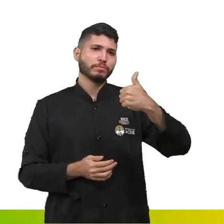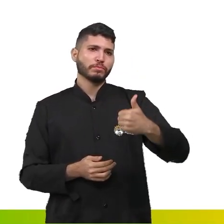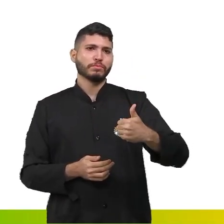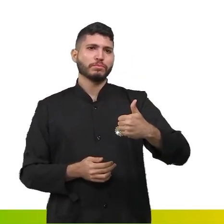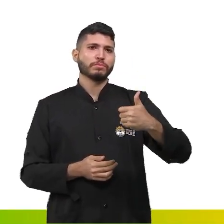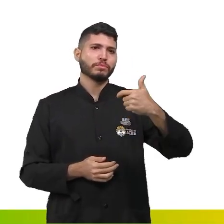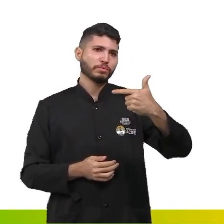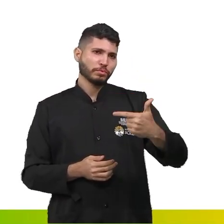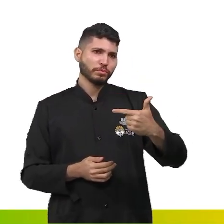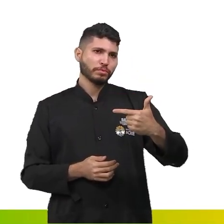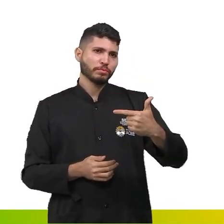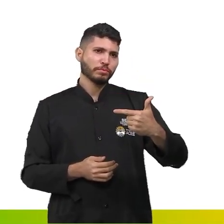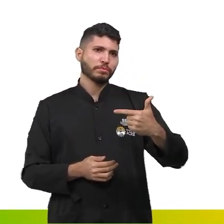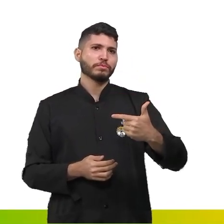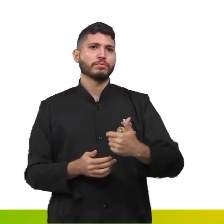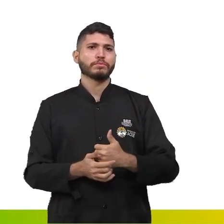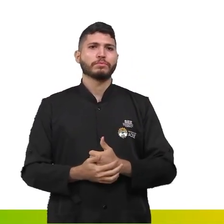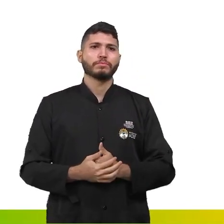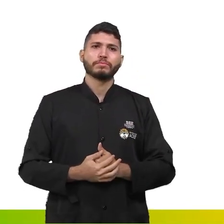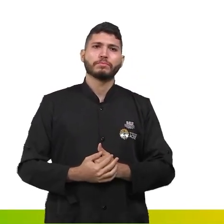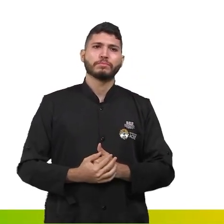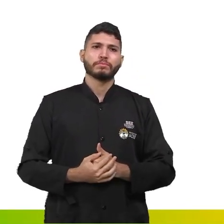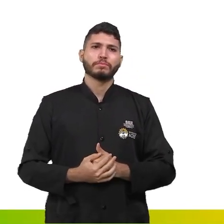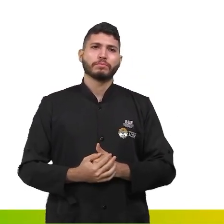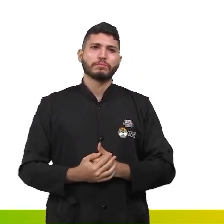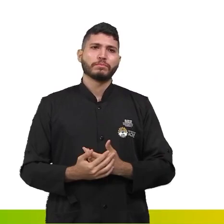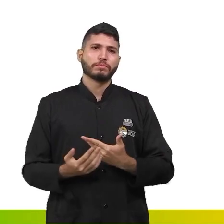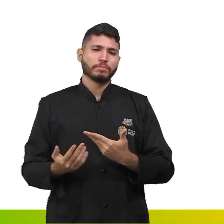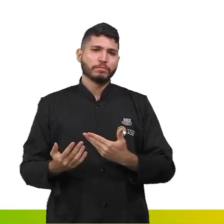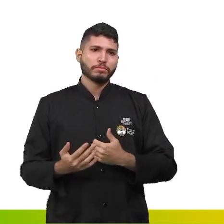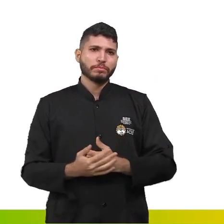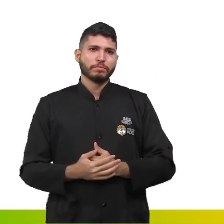2 novamente, só que os casos são diferentes, ó. Lado,